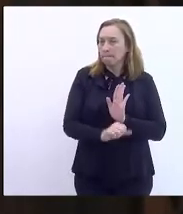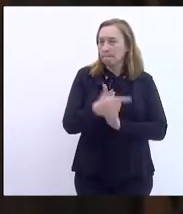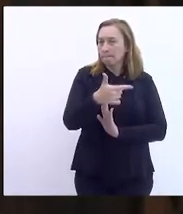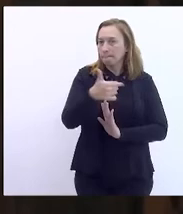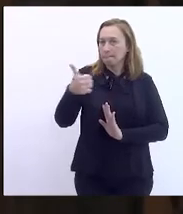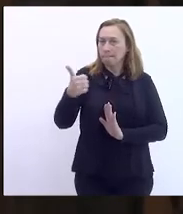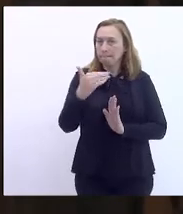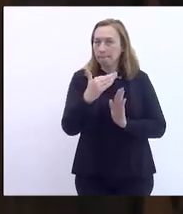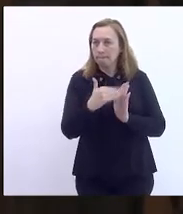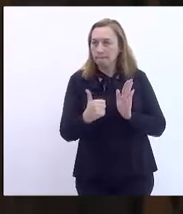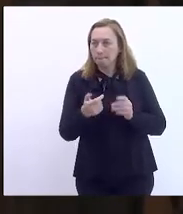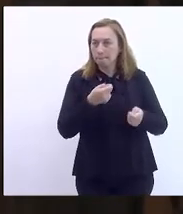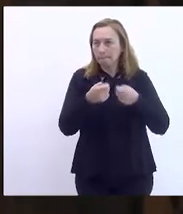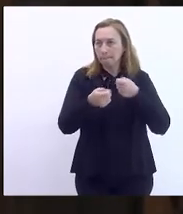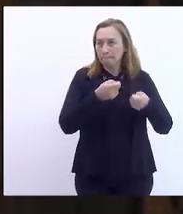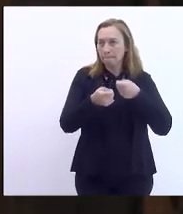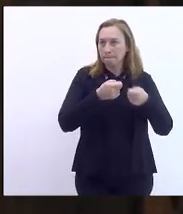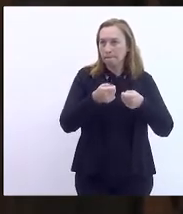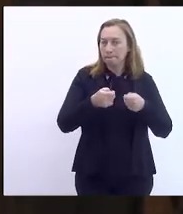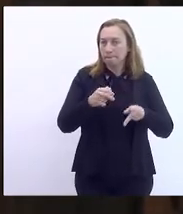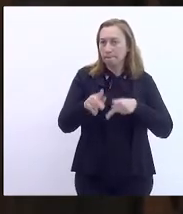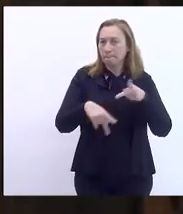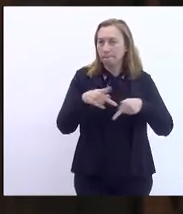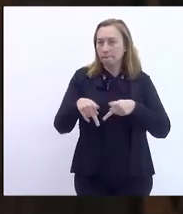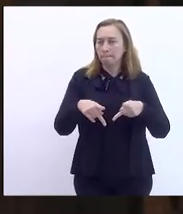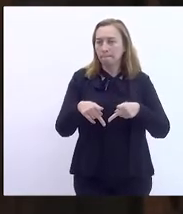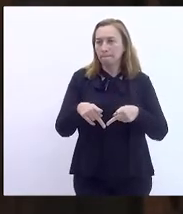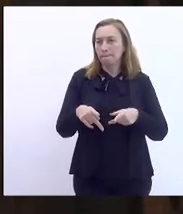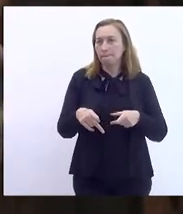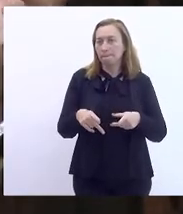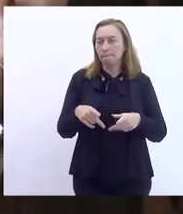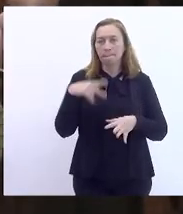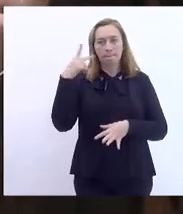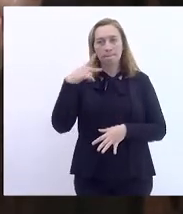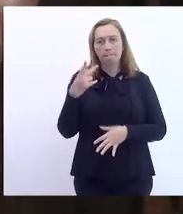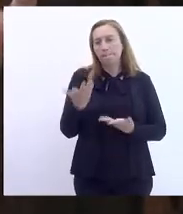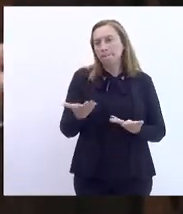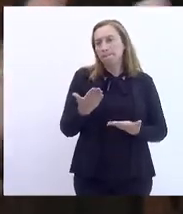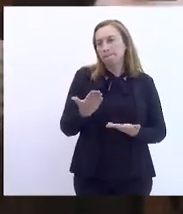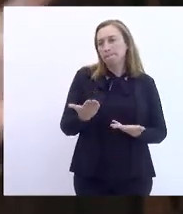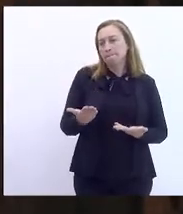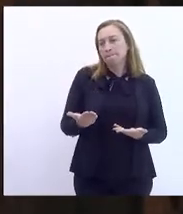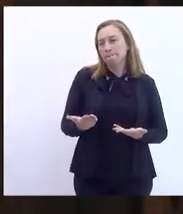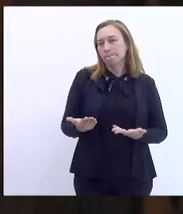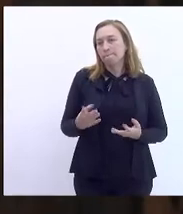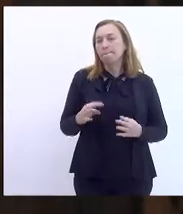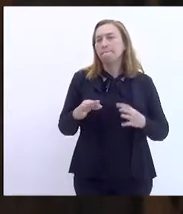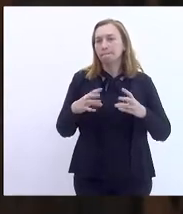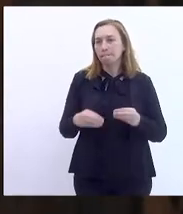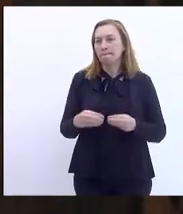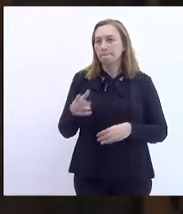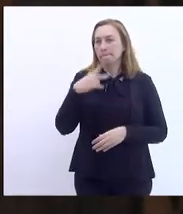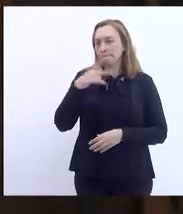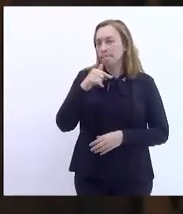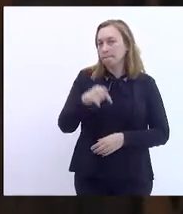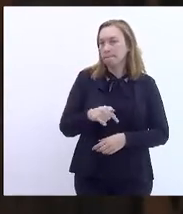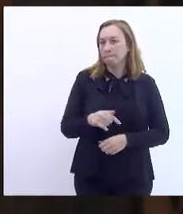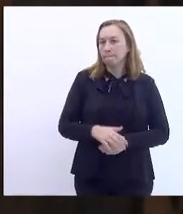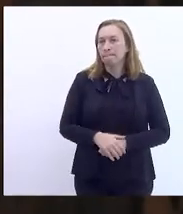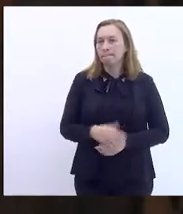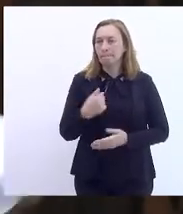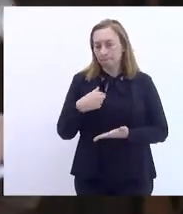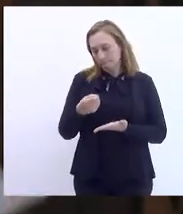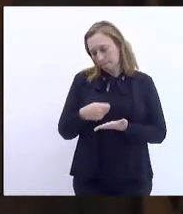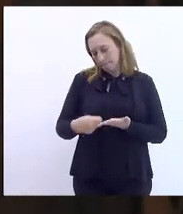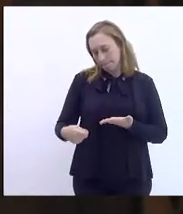retirar o controle Popular sobre o Parlamento isso é da prática política tudo que a gente falou aqui e